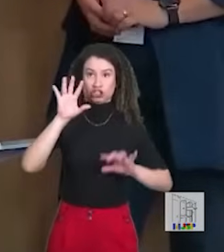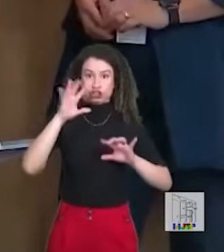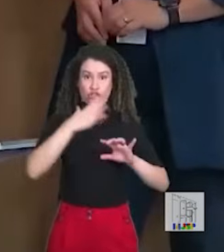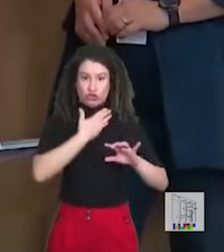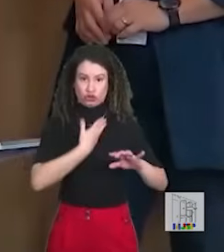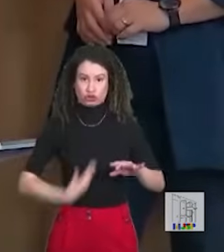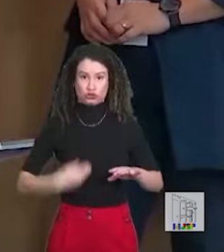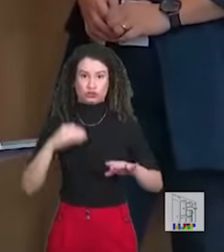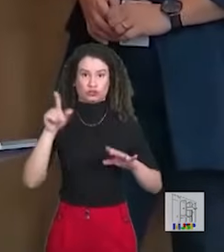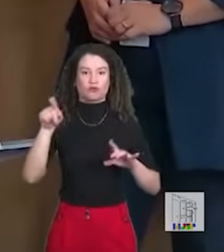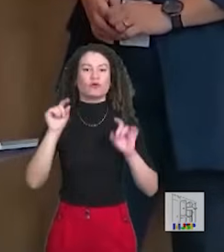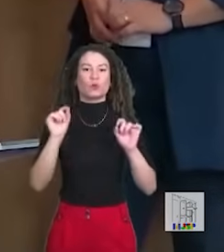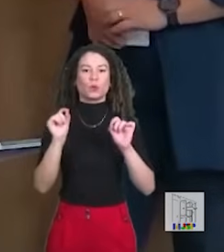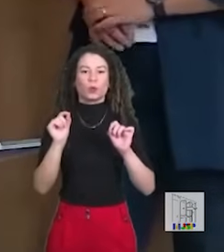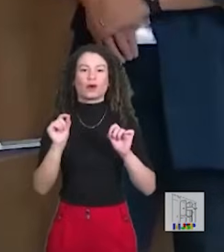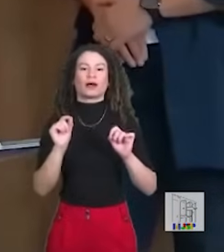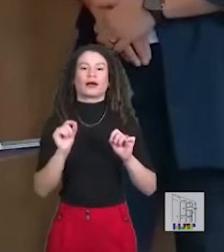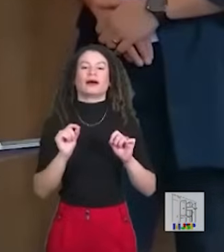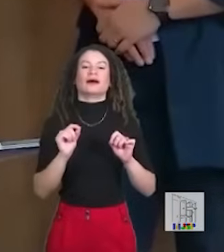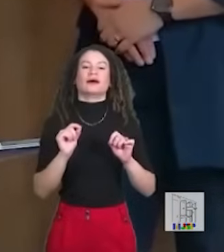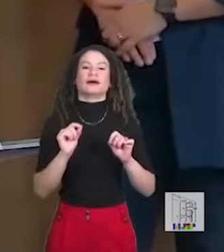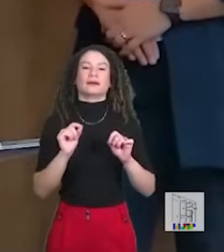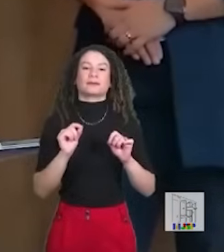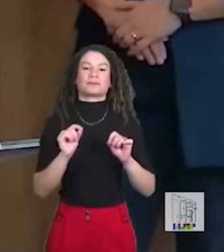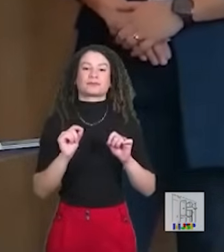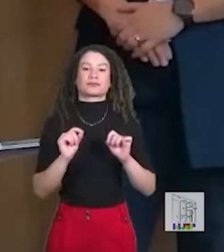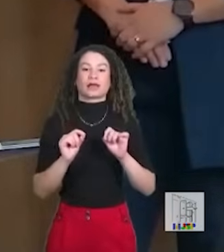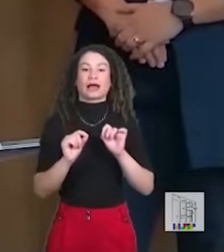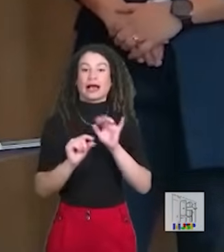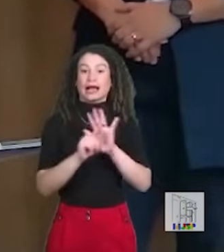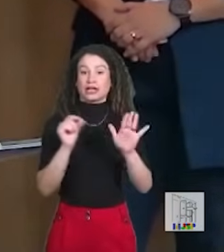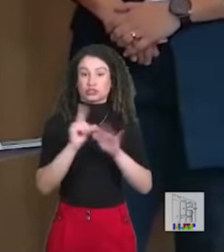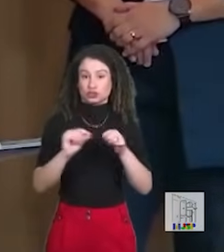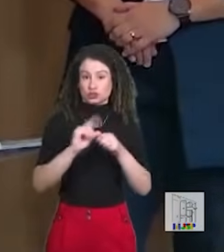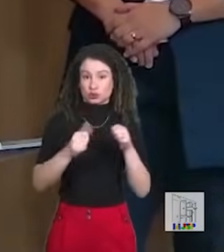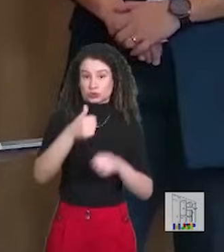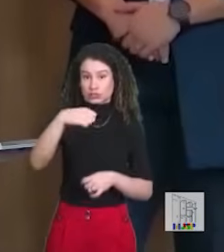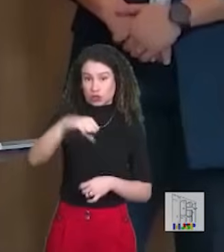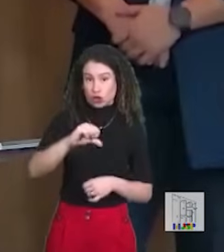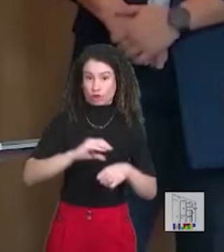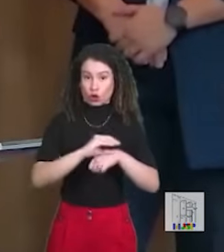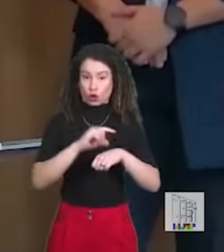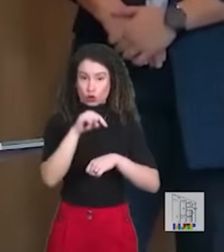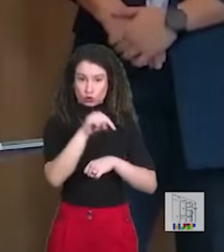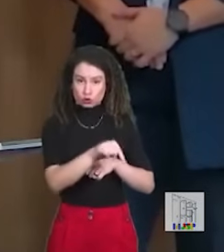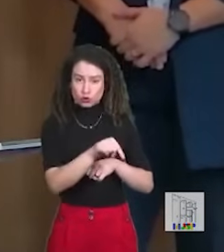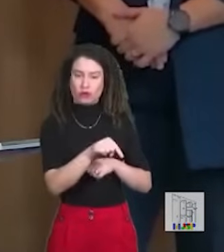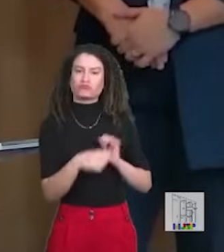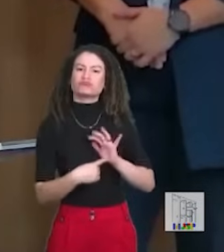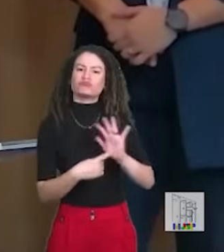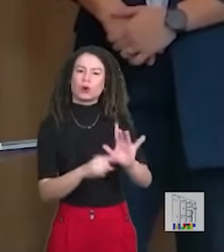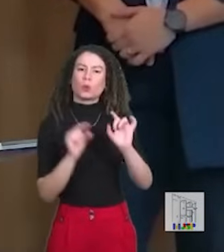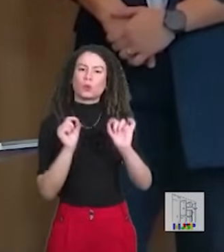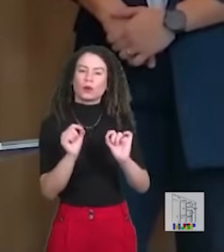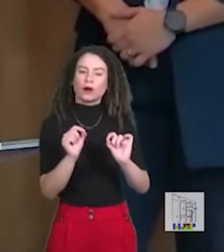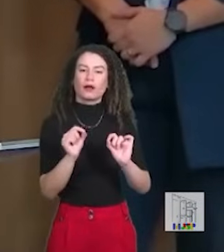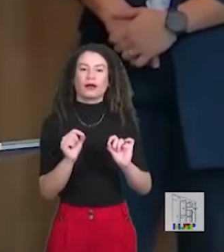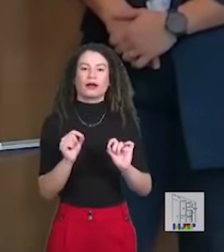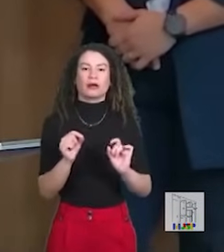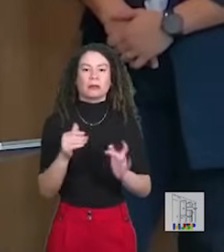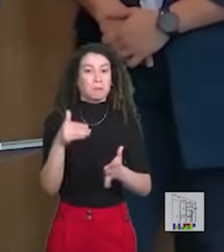cláusula pedra artigo 60 parágrafo 4º o artigo 19 da Constituição nos impede de ser